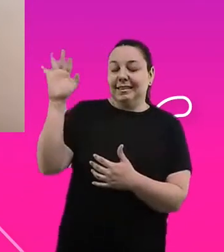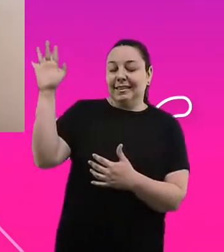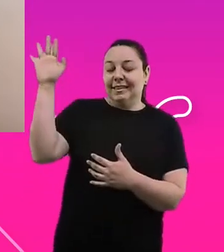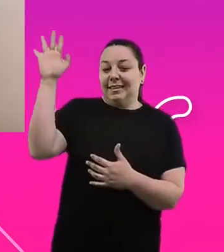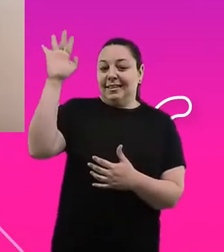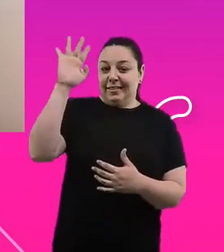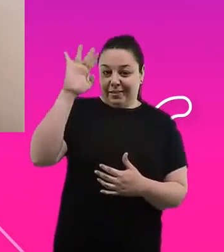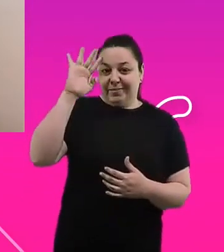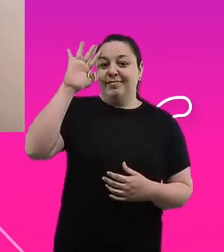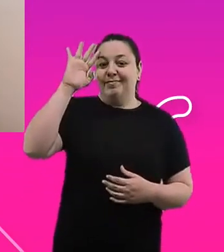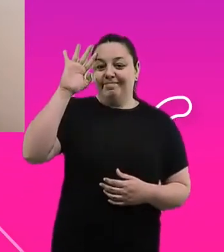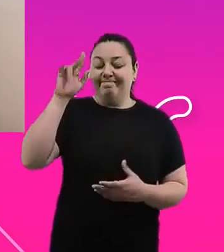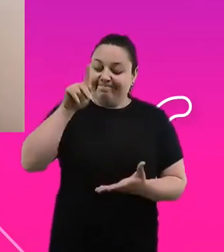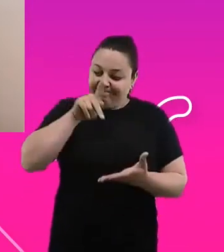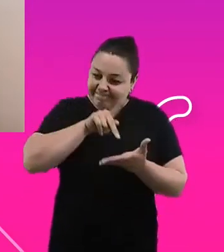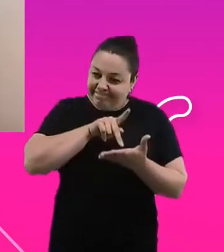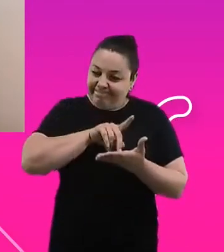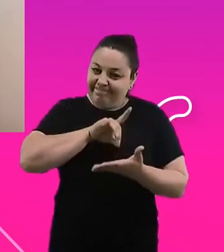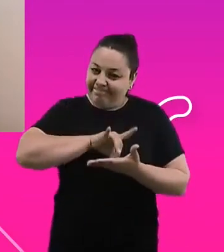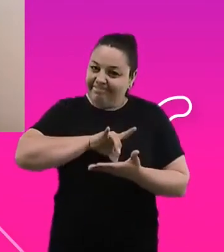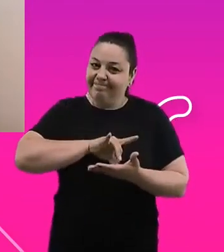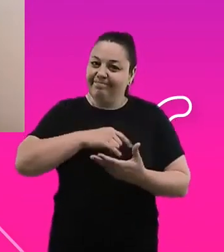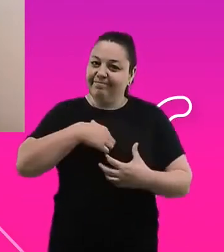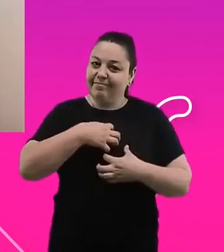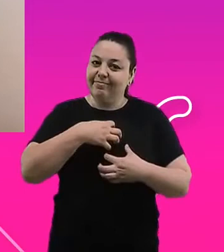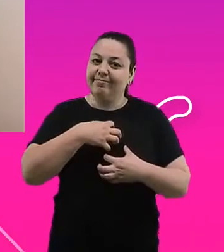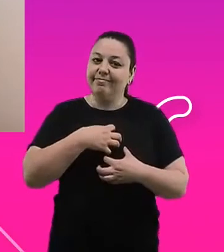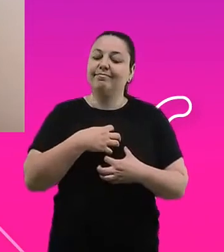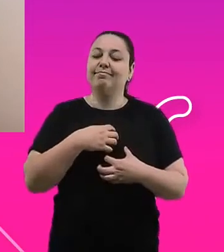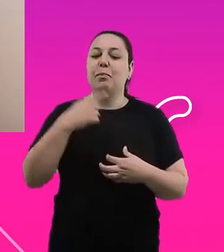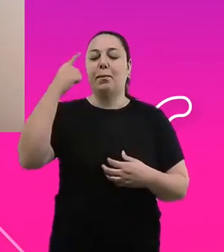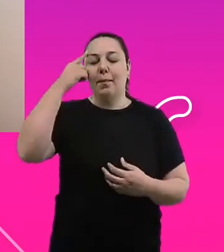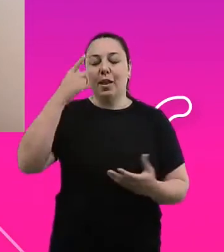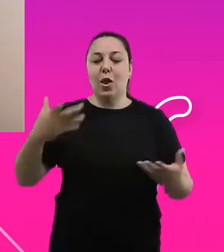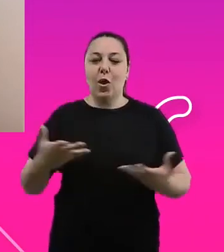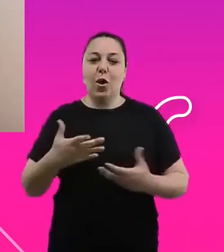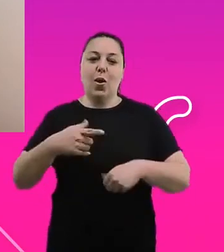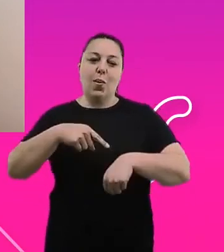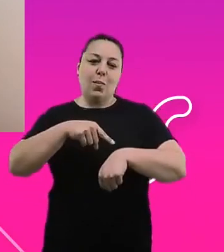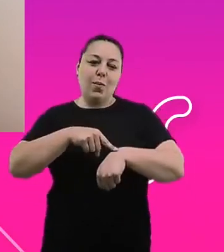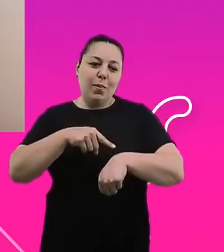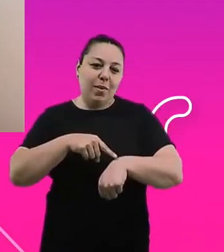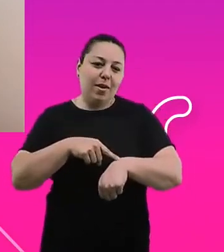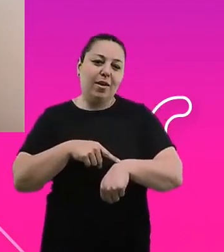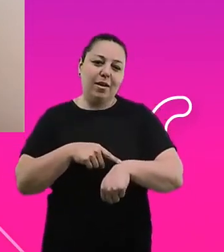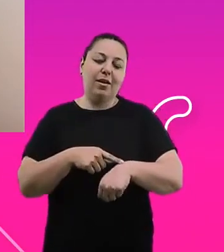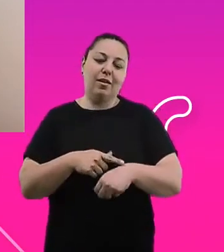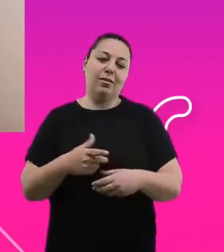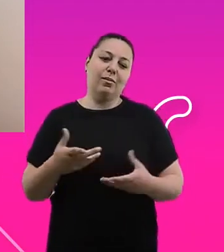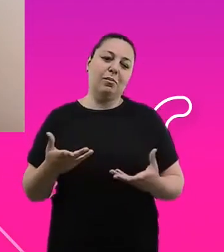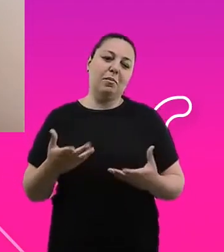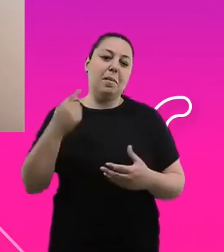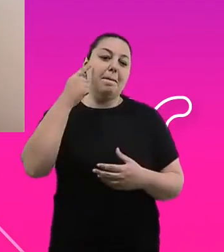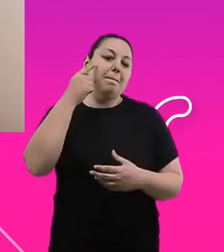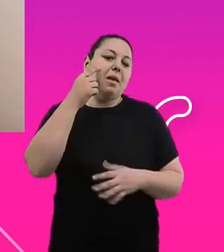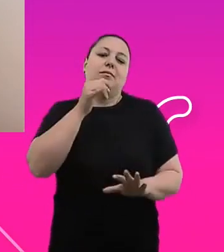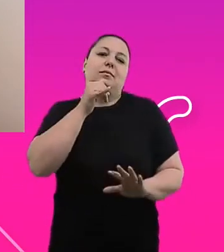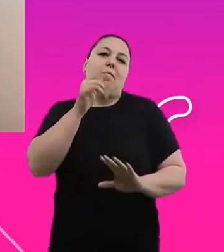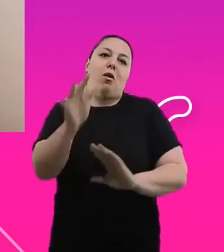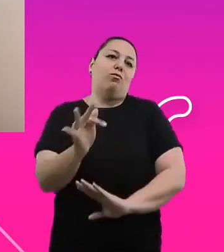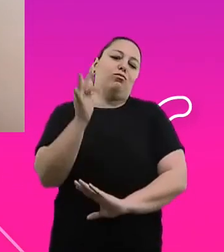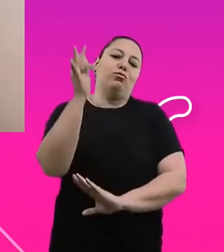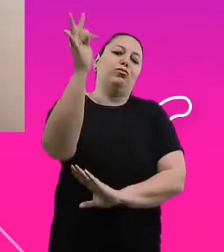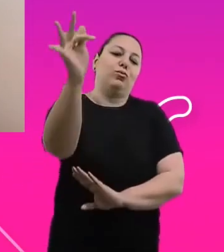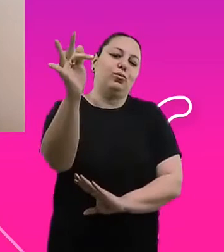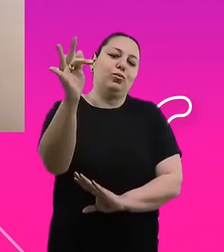No meu sonho de verdade, esse painel ou outros painéis que podem acontecer no futuro, eles já não vão mais existir com esse nome.